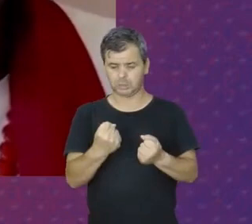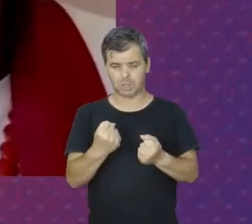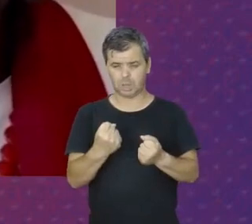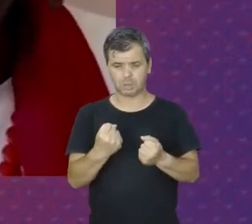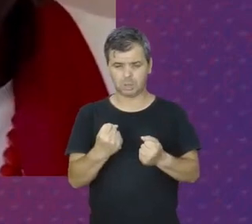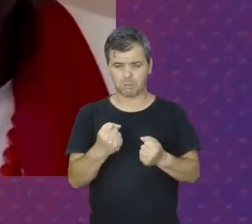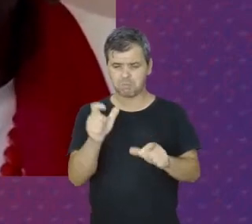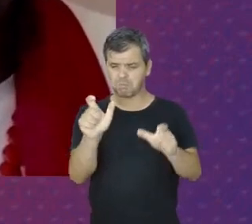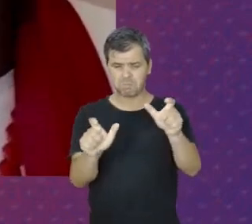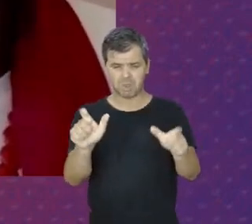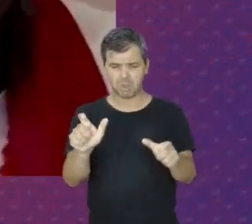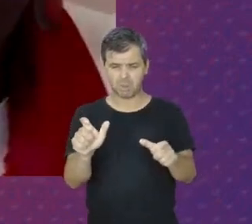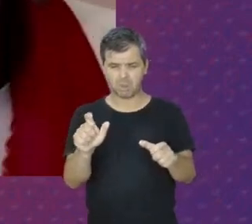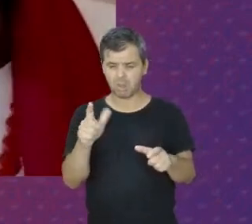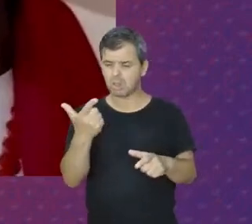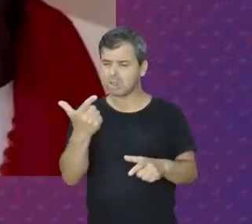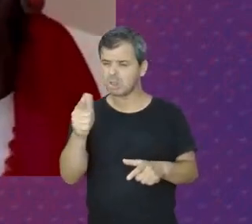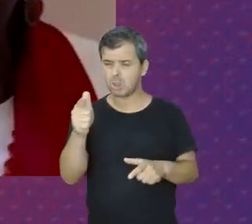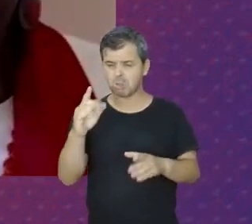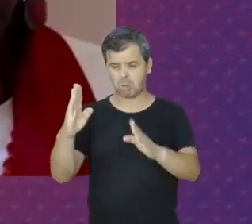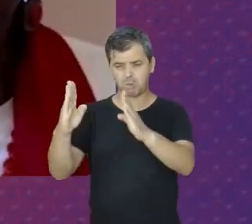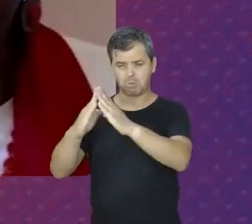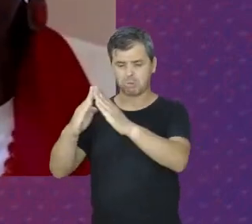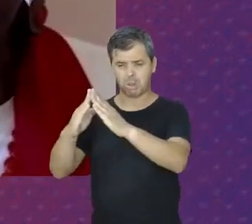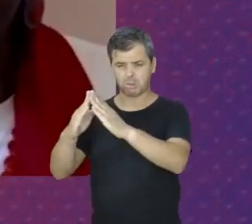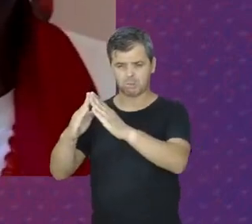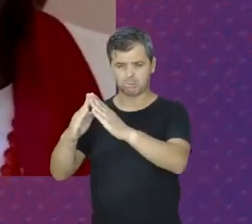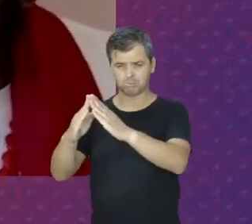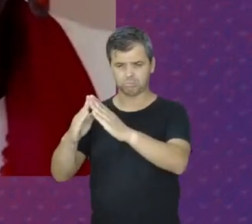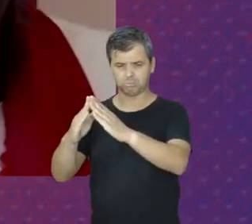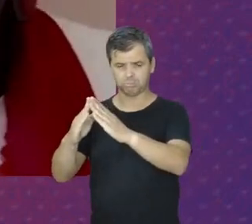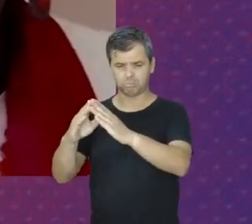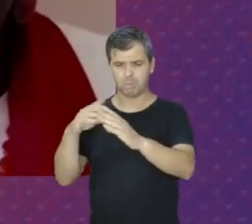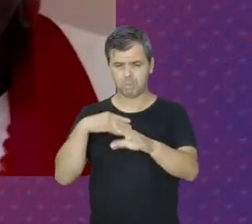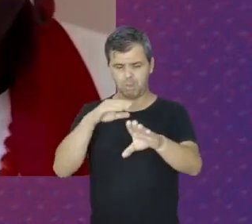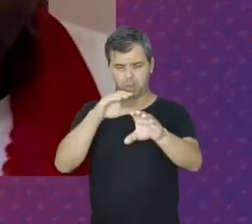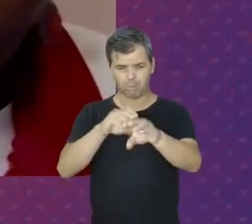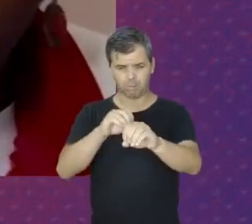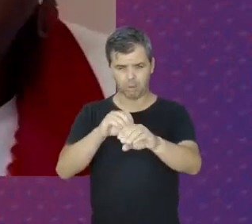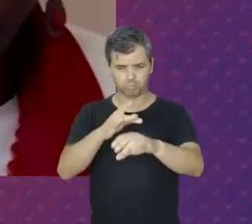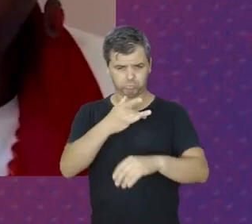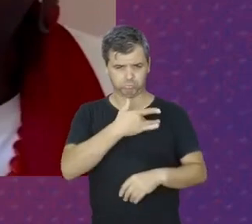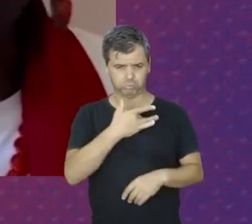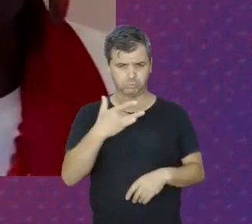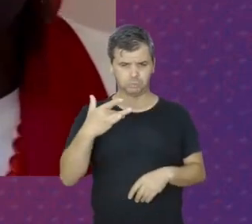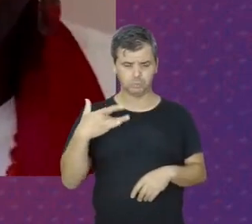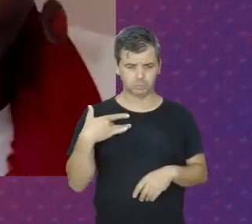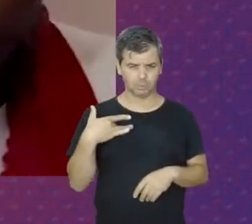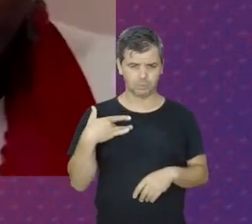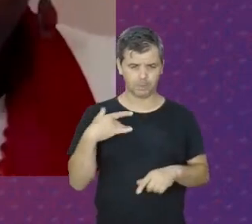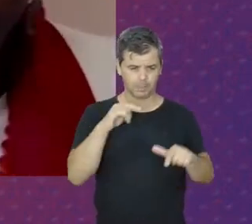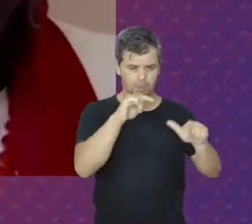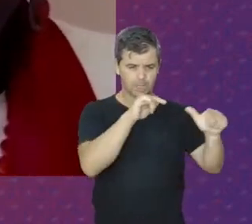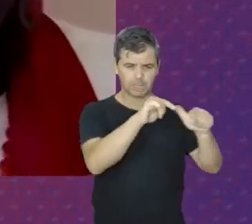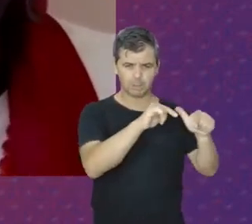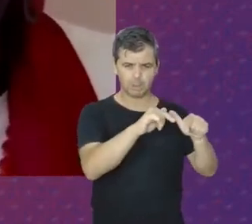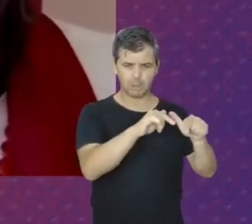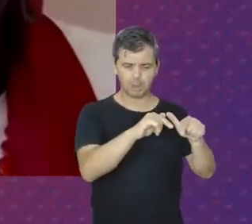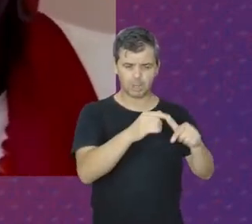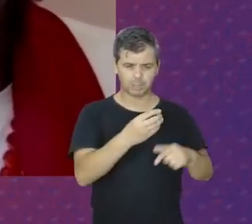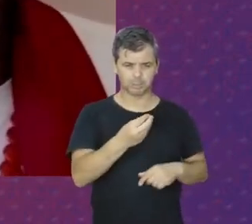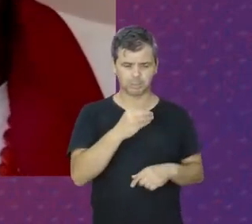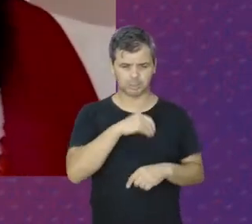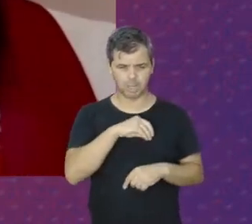ninguém possa não ter casa para morar. Educação, saúde, trabalho,